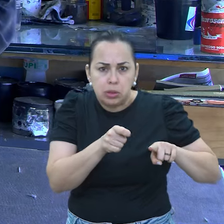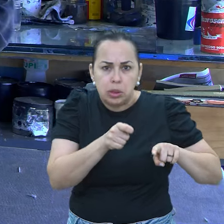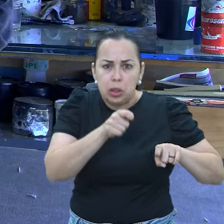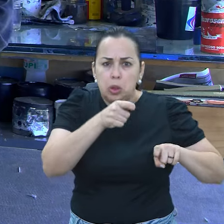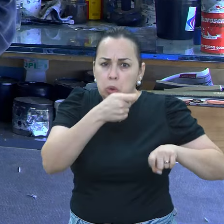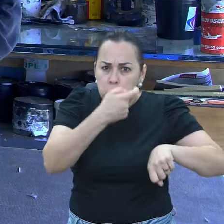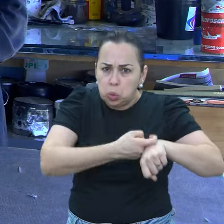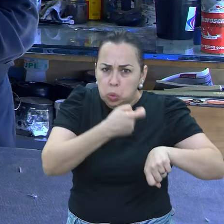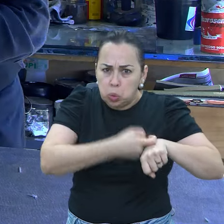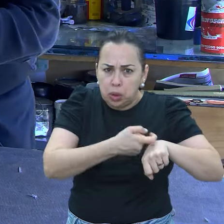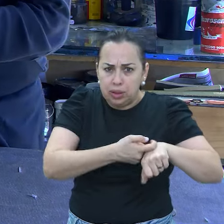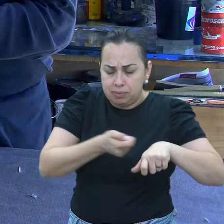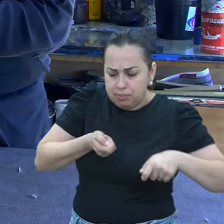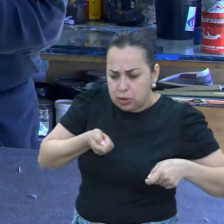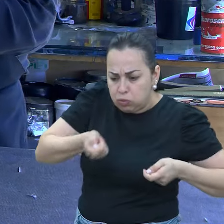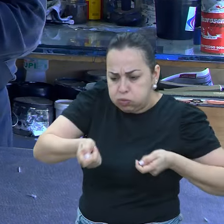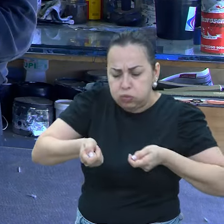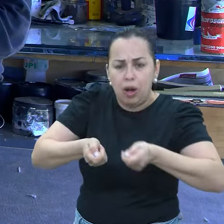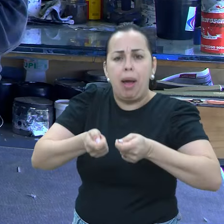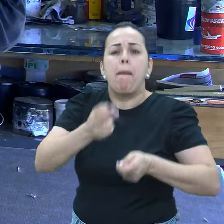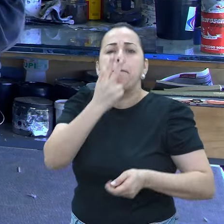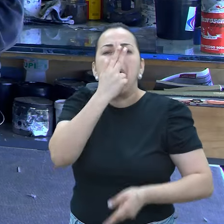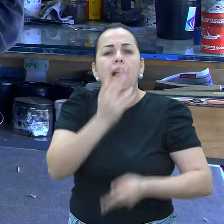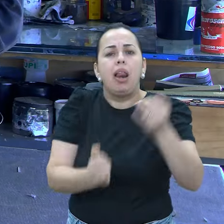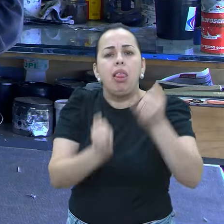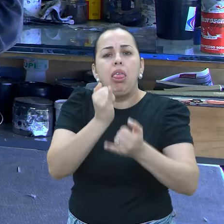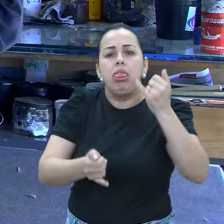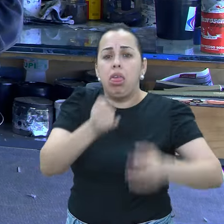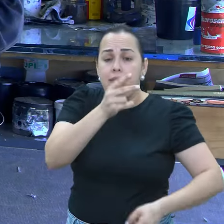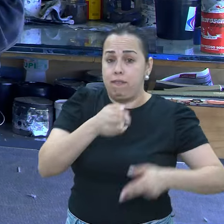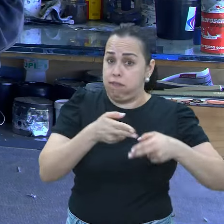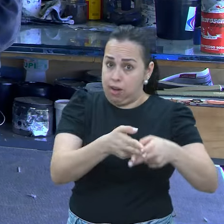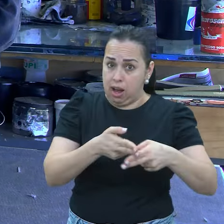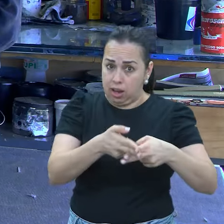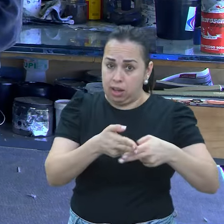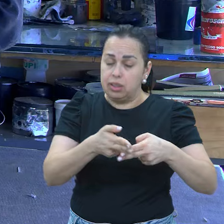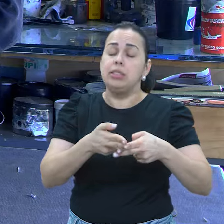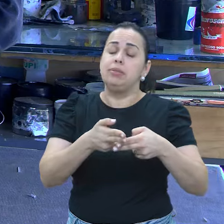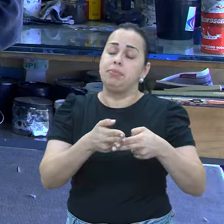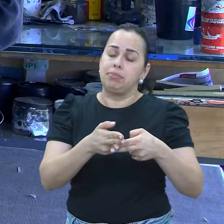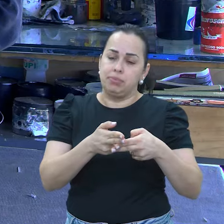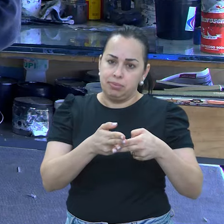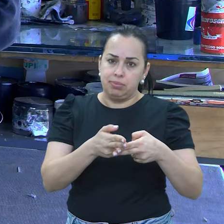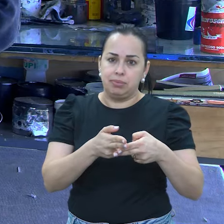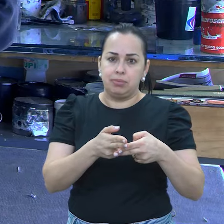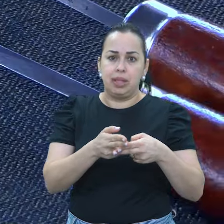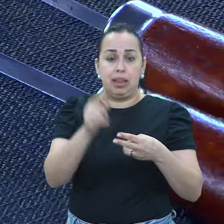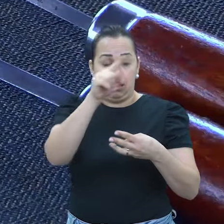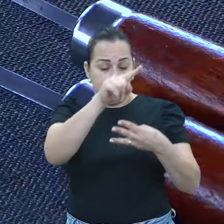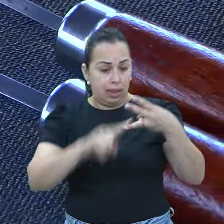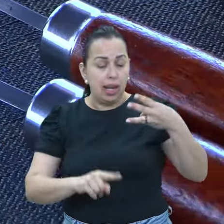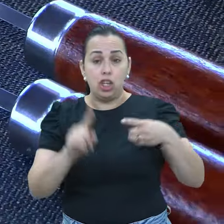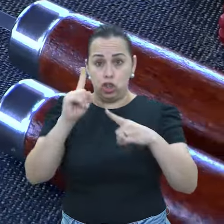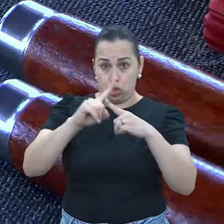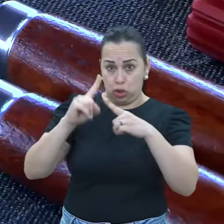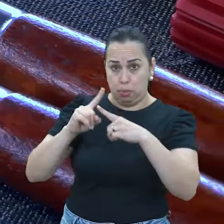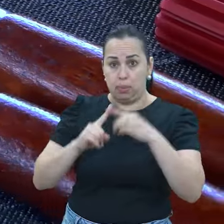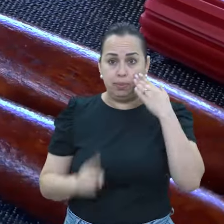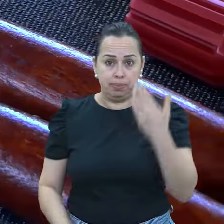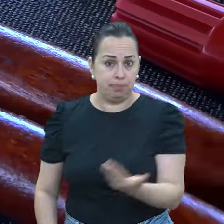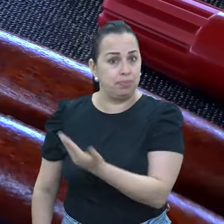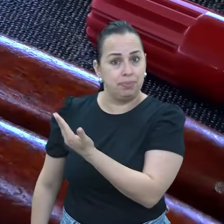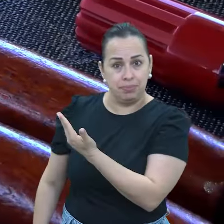são o que nós chamamos de goivas e facas, né, que é basicamente eu tenho três